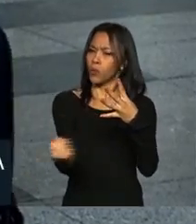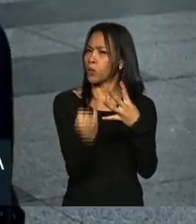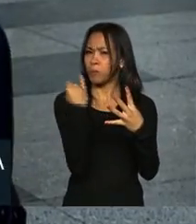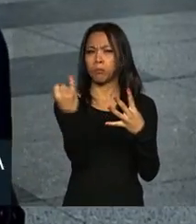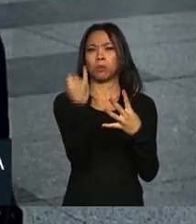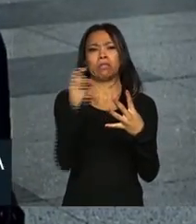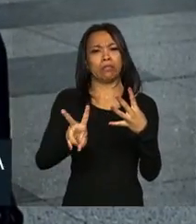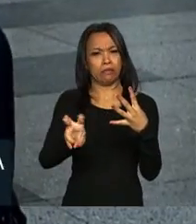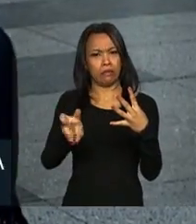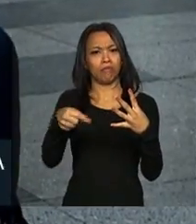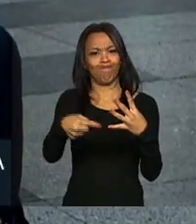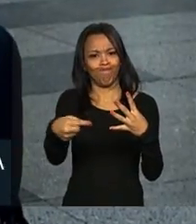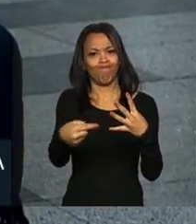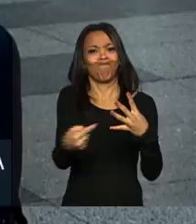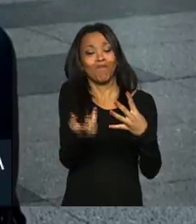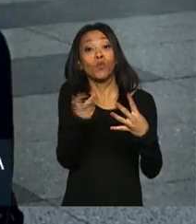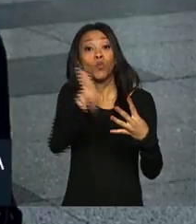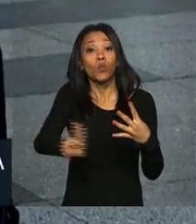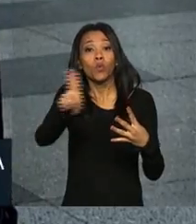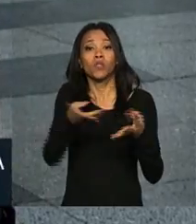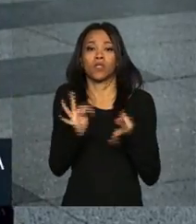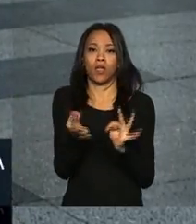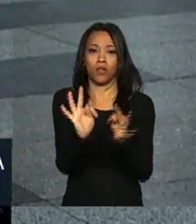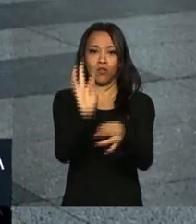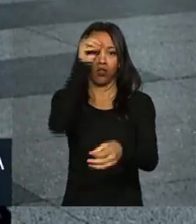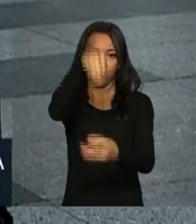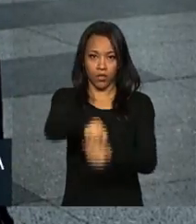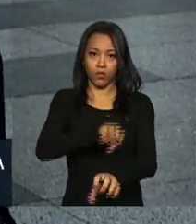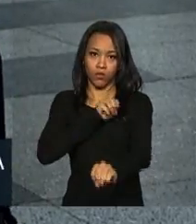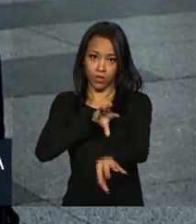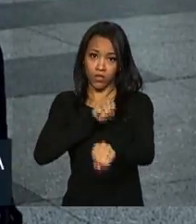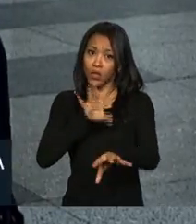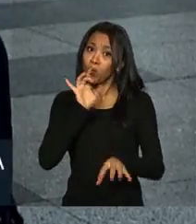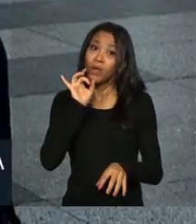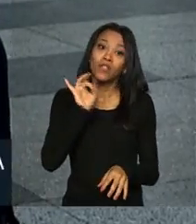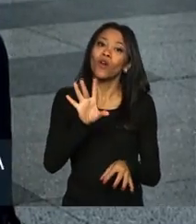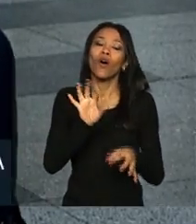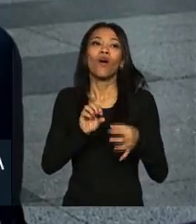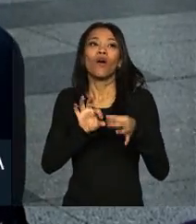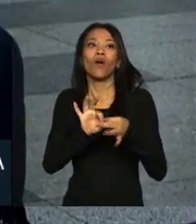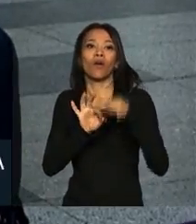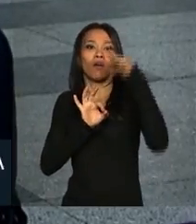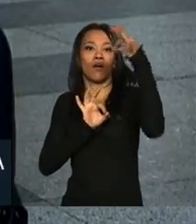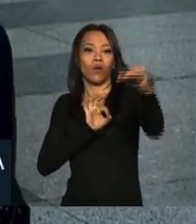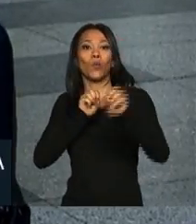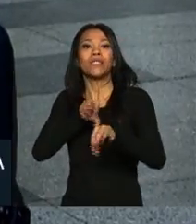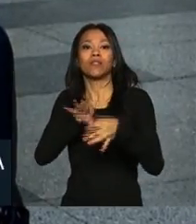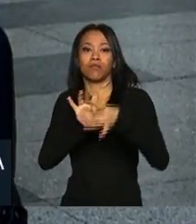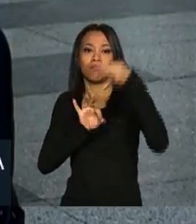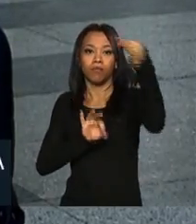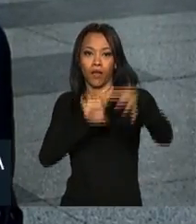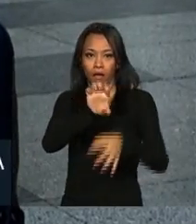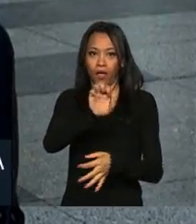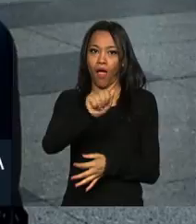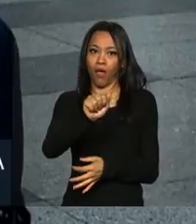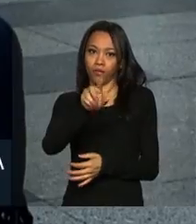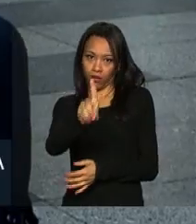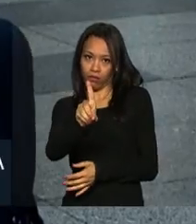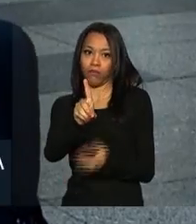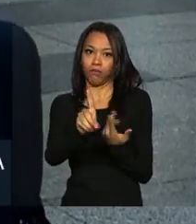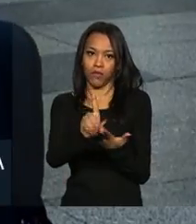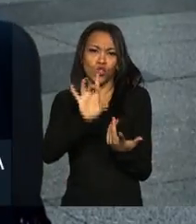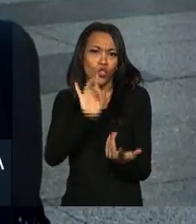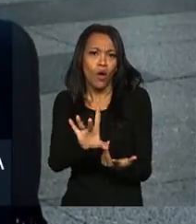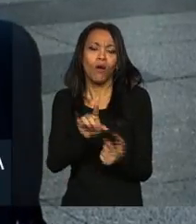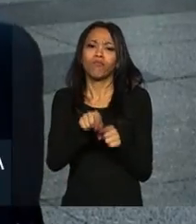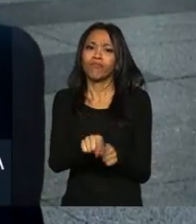importante, a tecnologia na educação. Como você faz, não é só a educação à distância. A educação, por exemplo, quando você tiver,